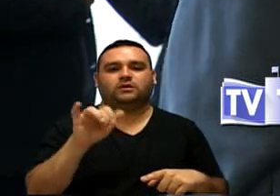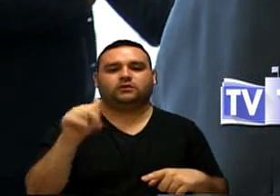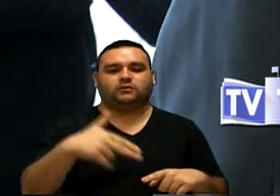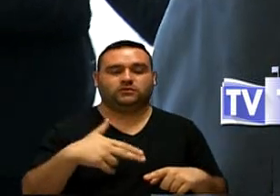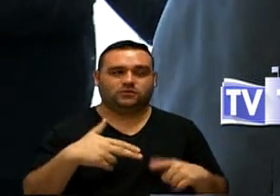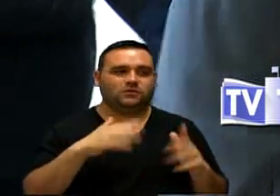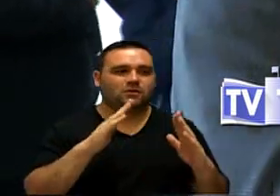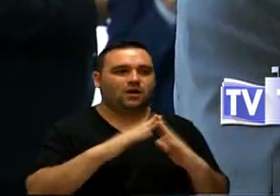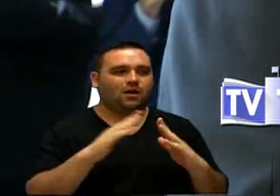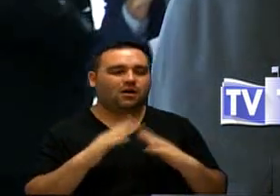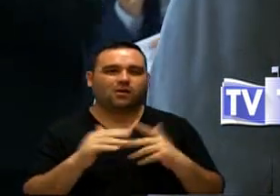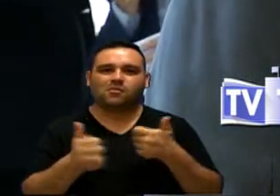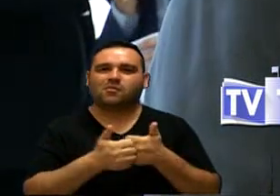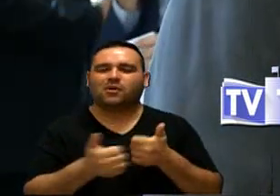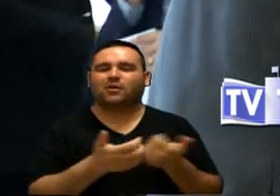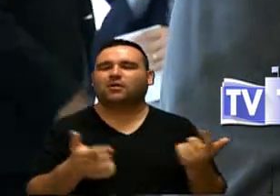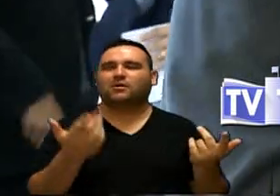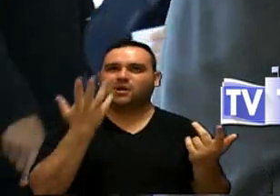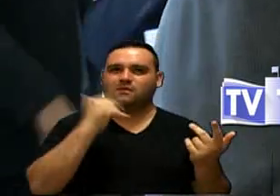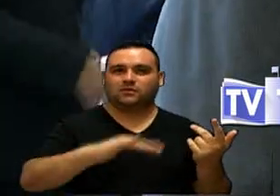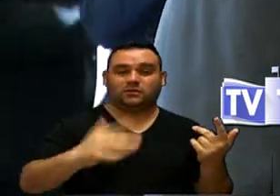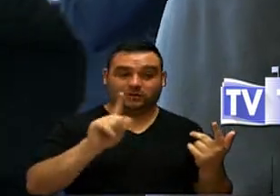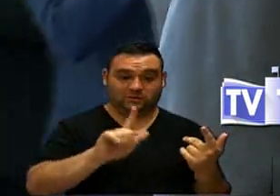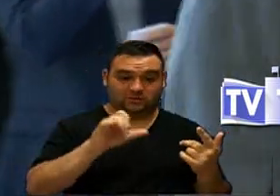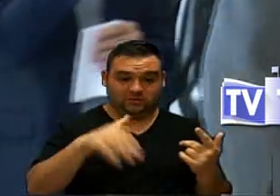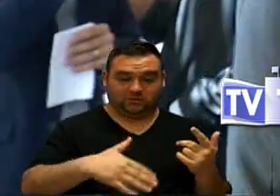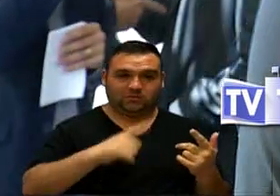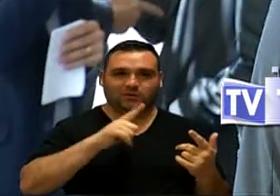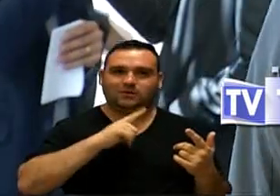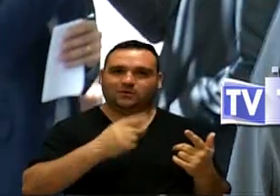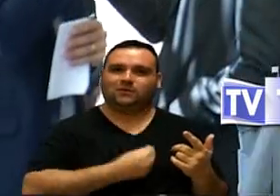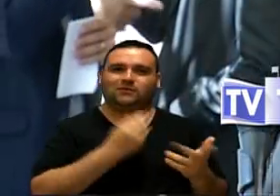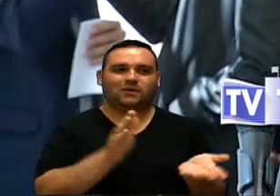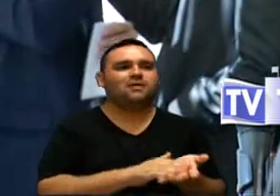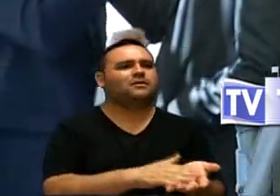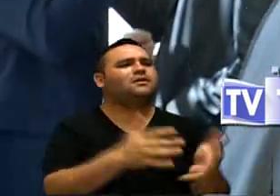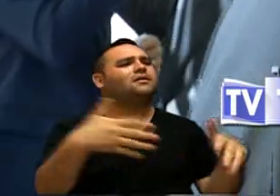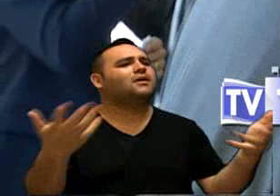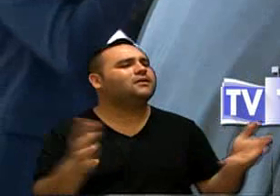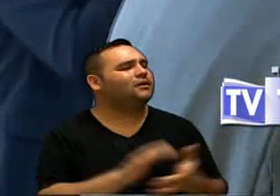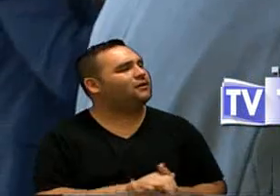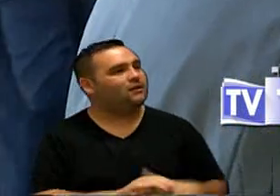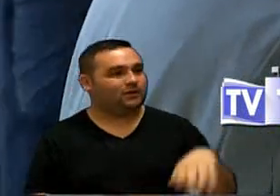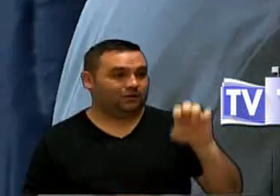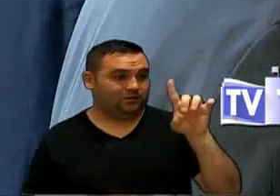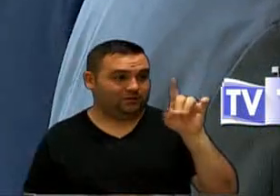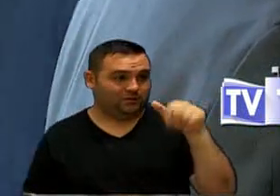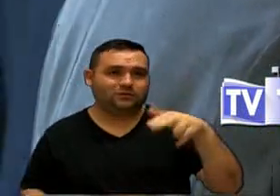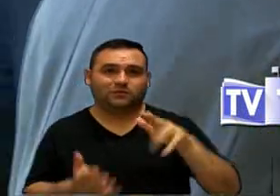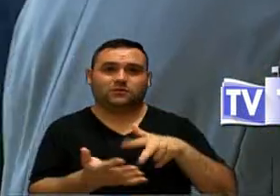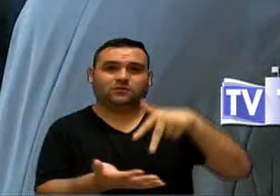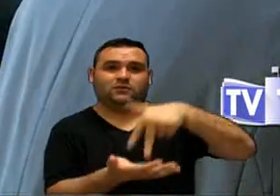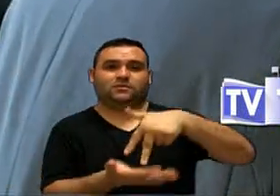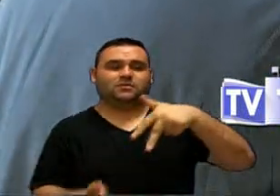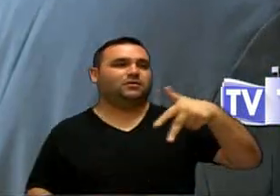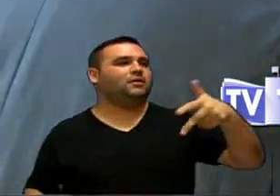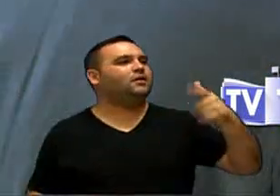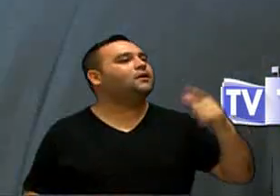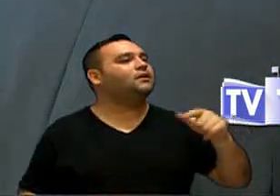infância, um vizinho, e é um guarda municipal. Quero está aqui? Aqui? Ah, quero congratulá-lo. Cadê o Edilson? Edilson, fique em pé, Edilson. Edilson